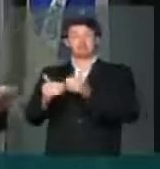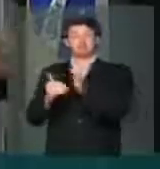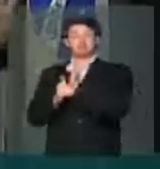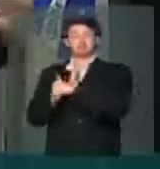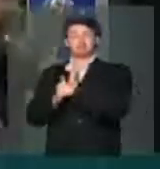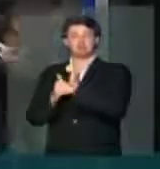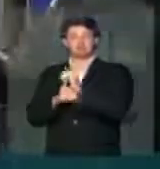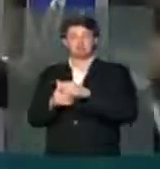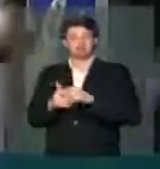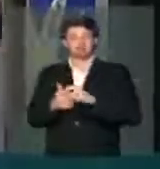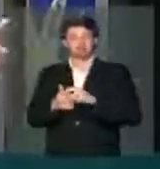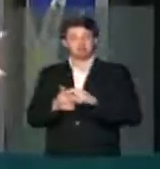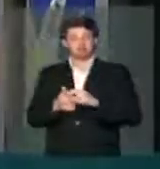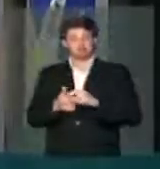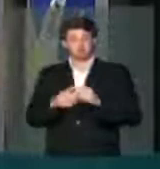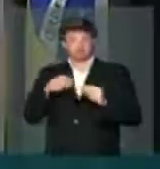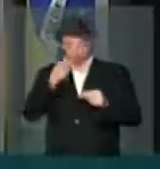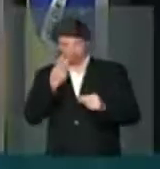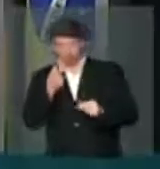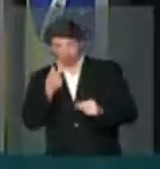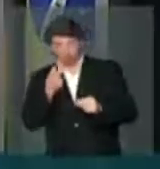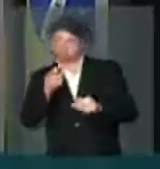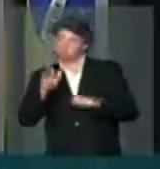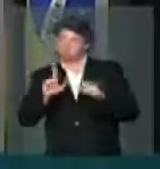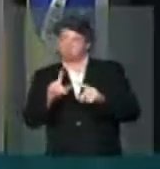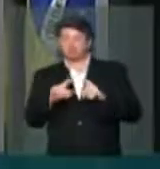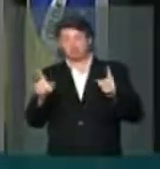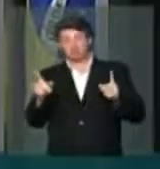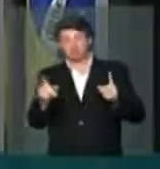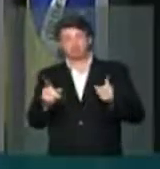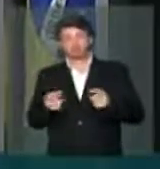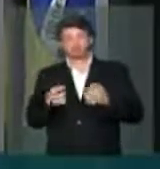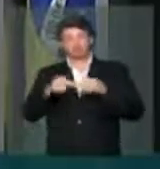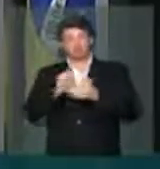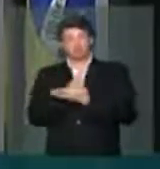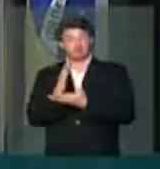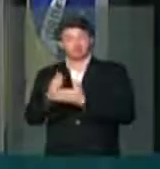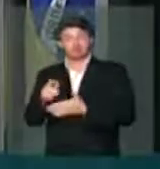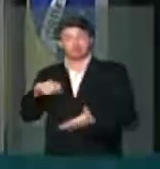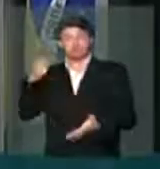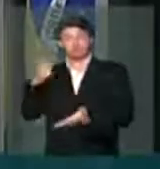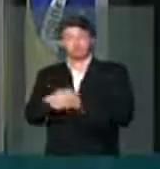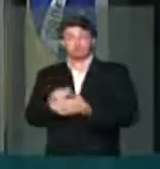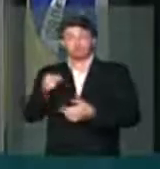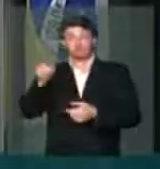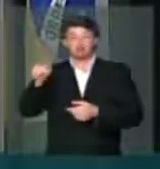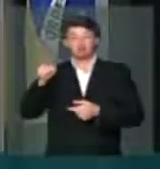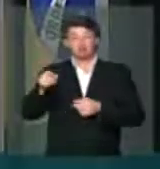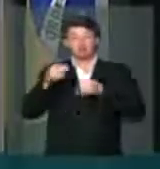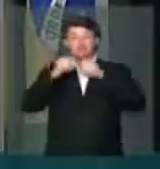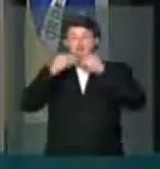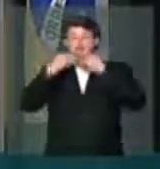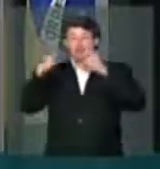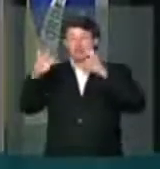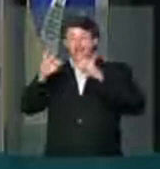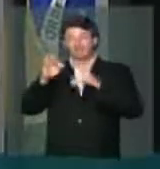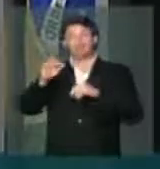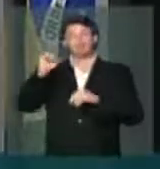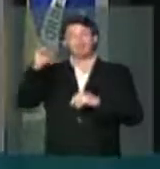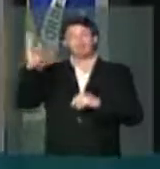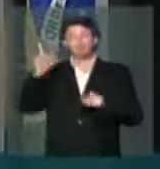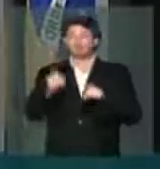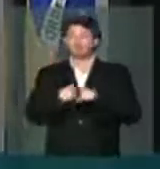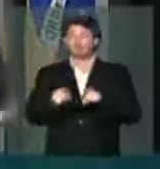secretos. Não quero dizer, mas talvez seja, que seja esses financiamentos que bancou esse marqueteiro petista lá